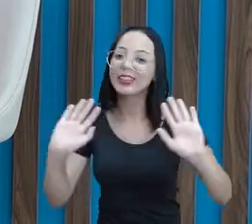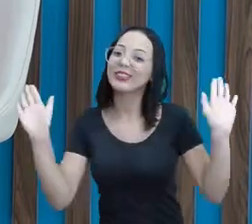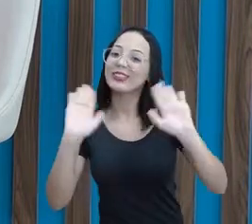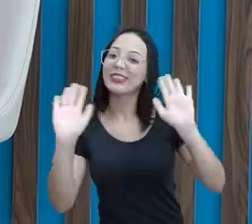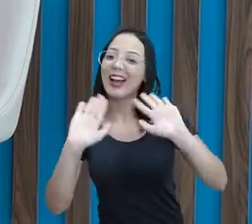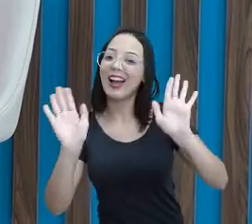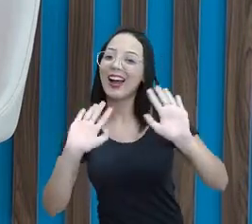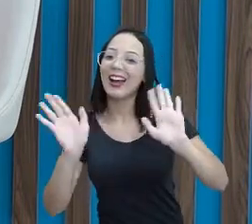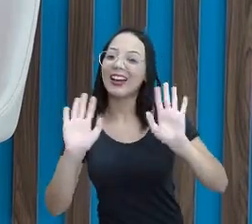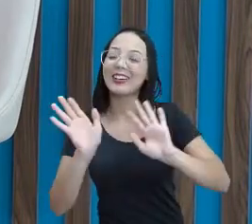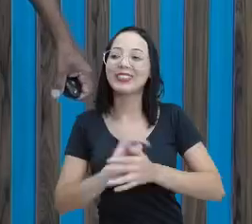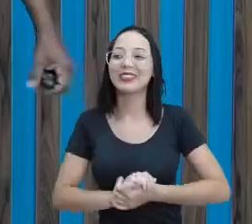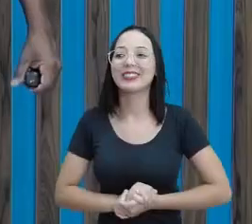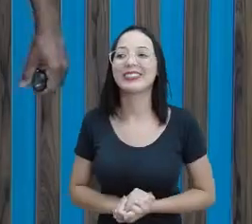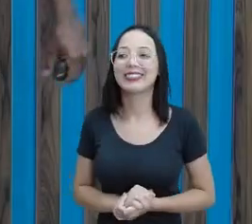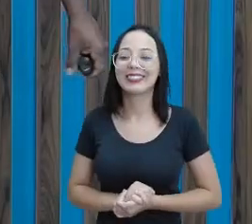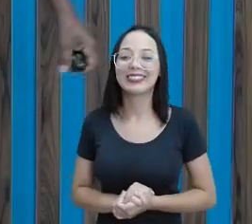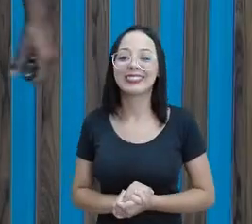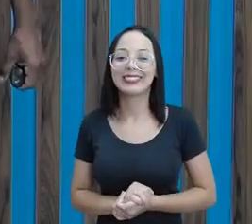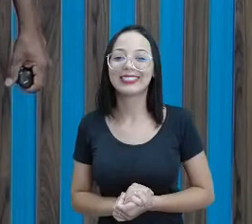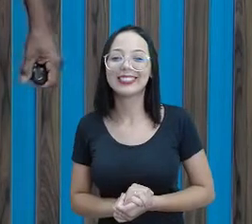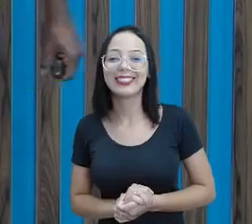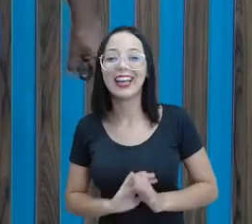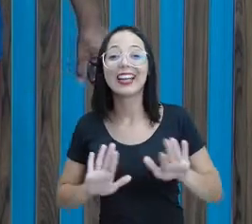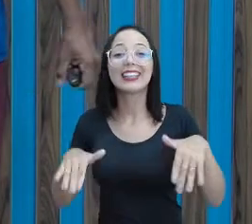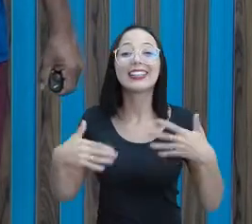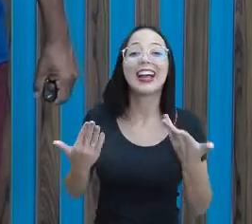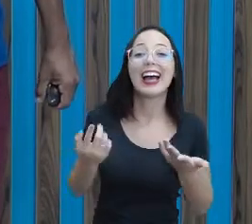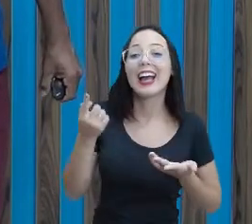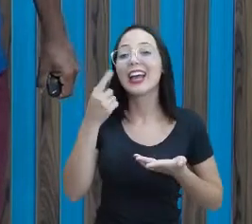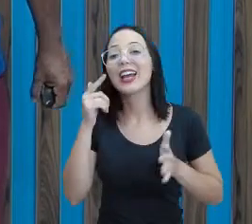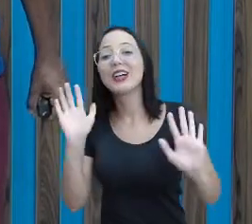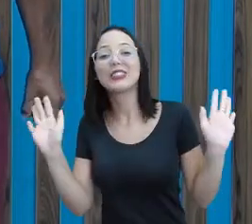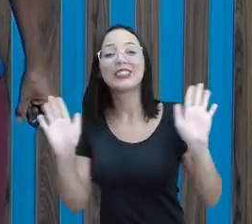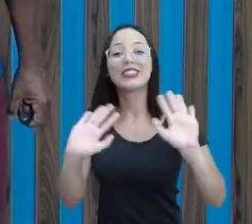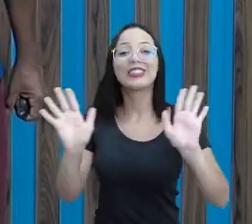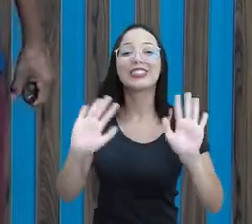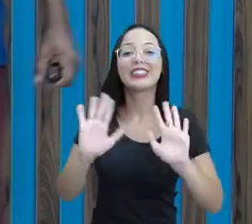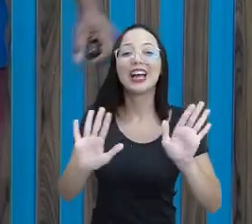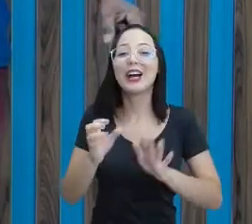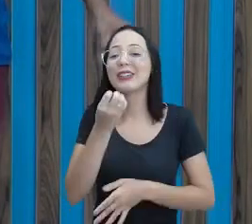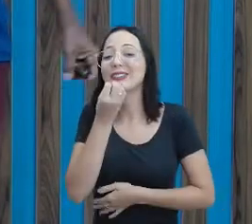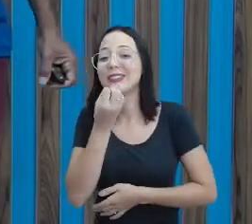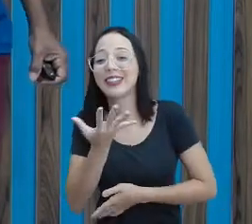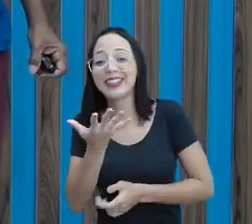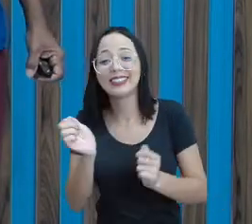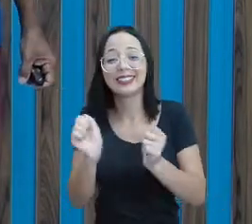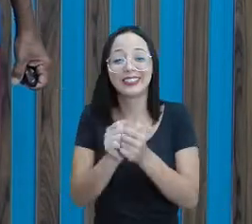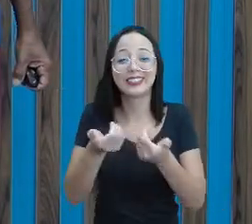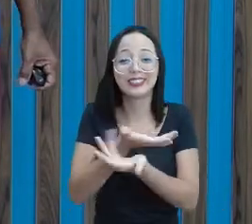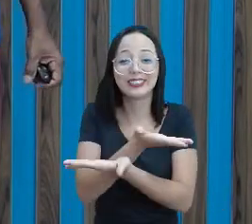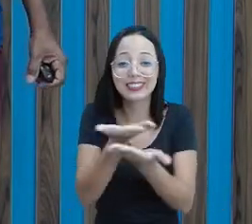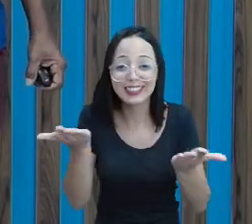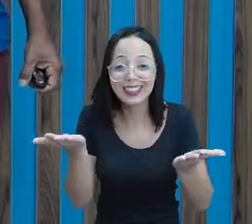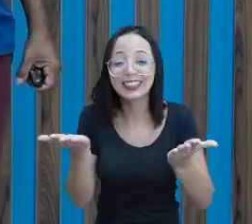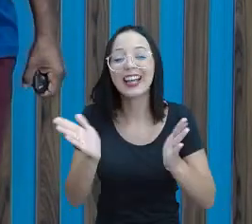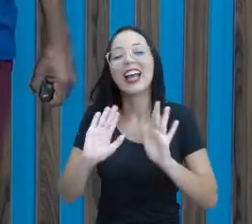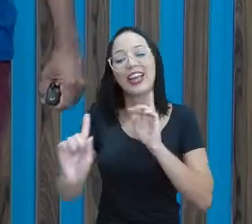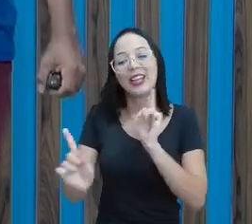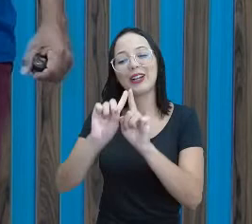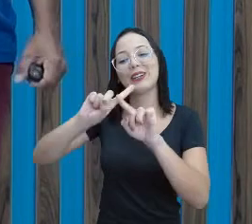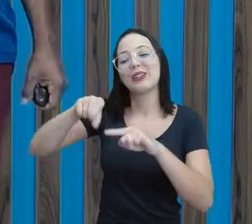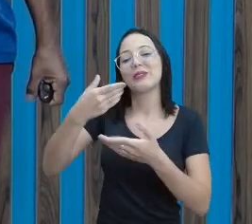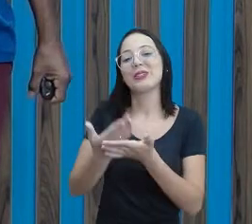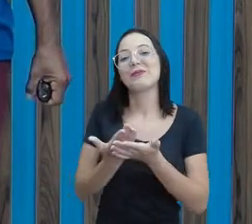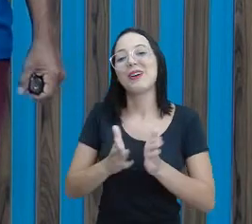Tchau, pessoal! E aí, galera, esse pessoal é uma onda, velho! A gente se vê na